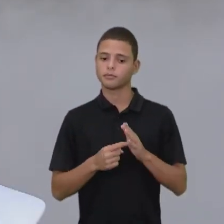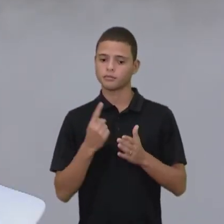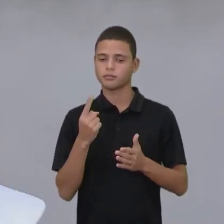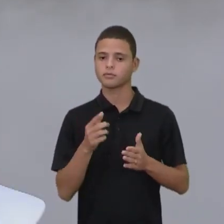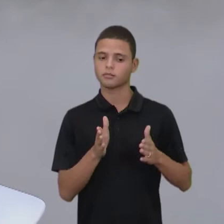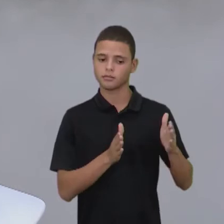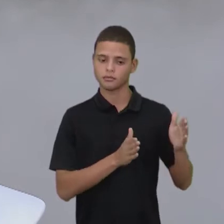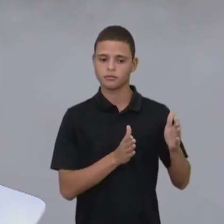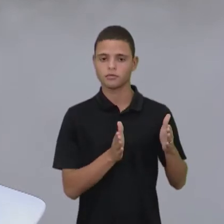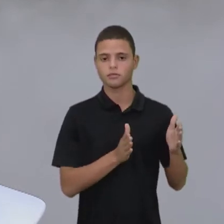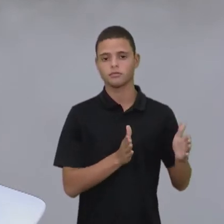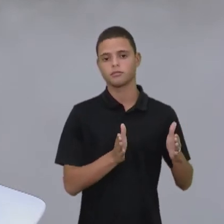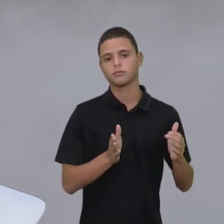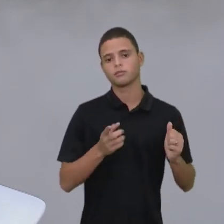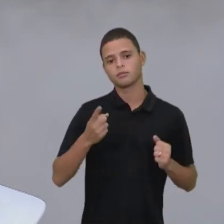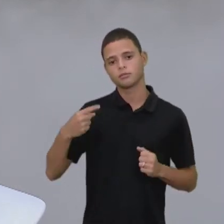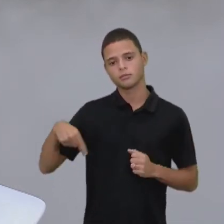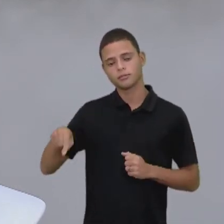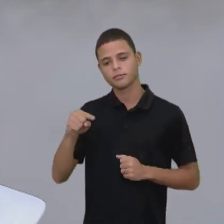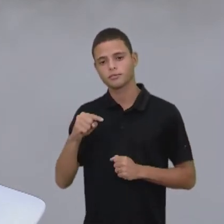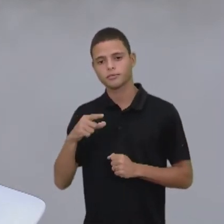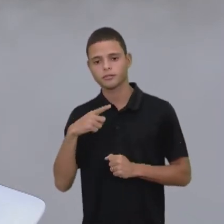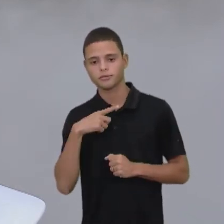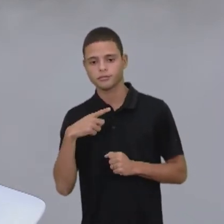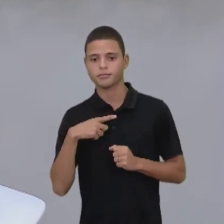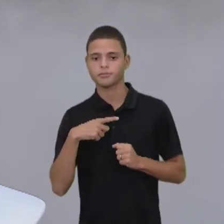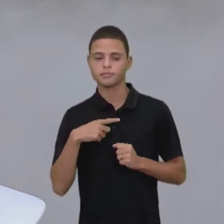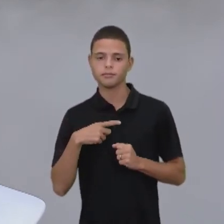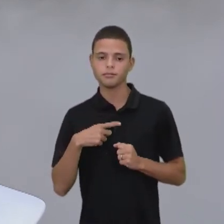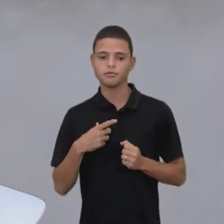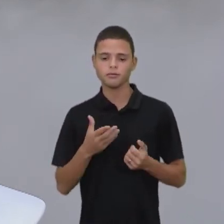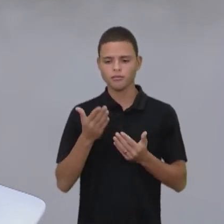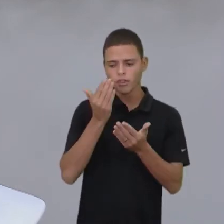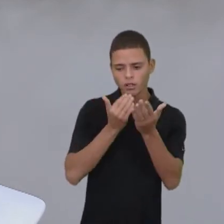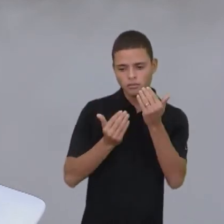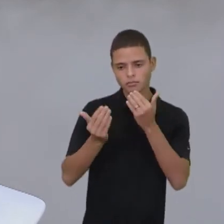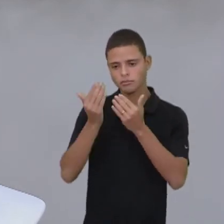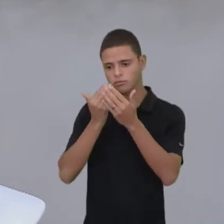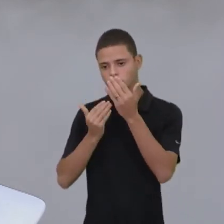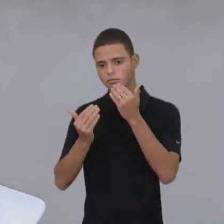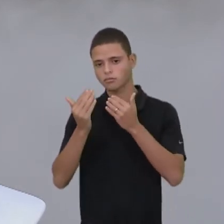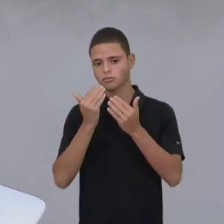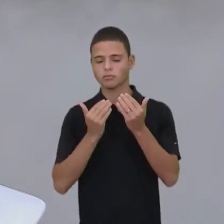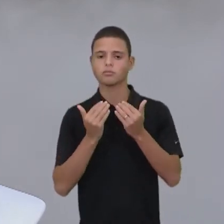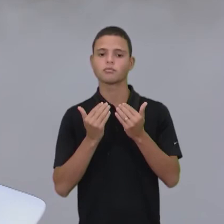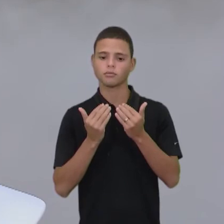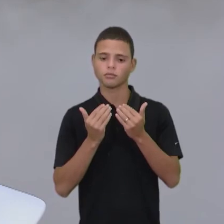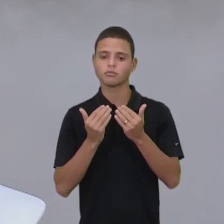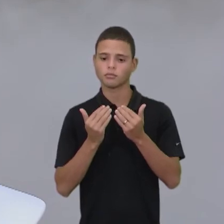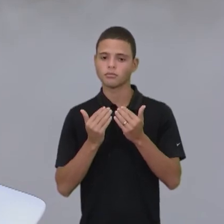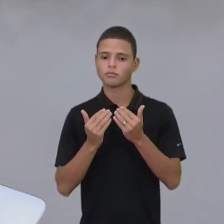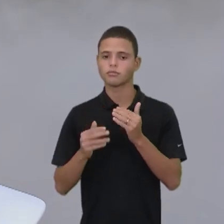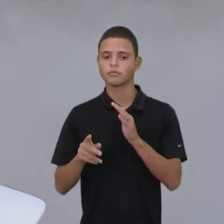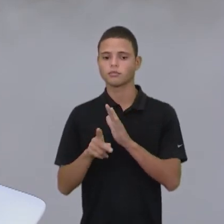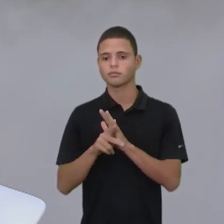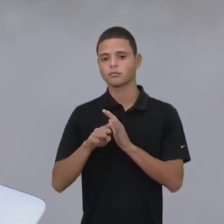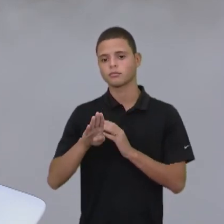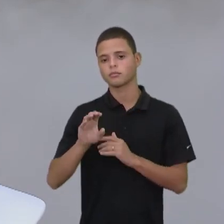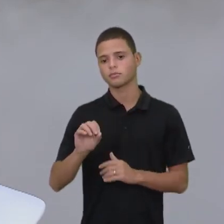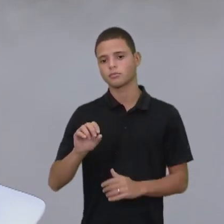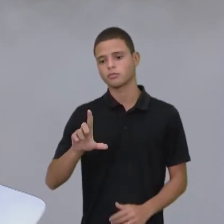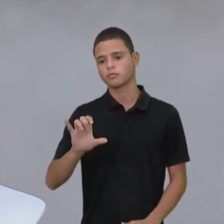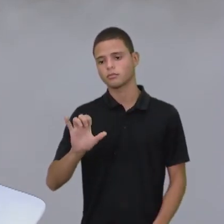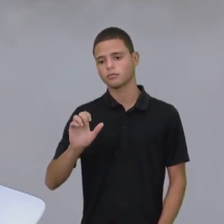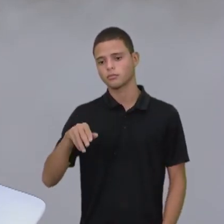então, apesar da gente ter aquele excesso de ingestão de alimentos, num primeiro momento lá da bulimia, a gente